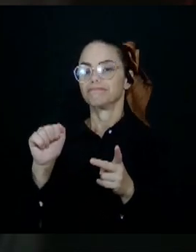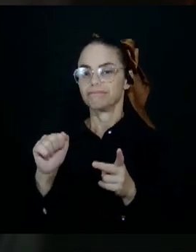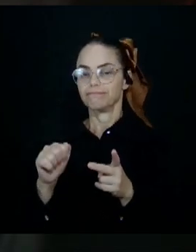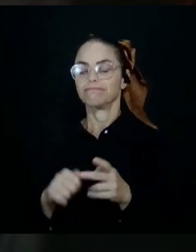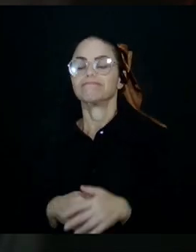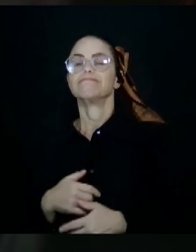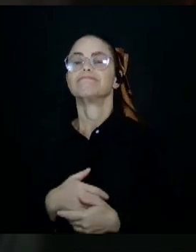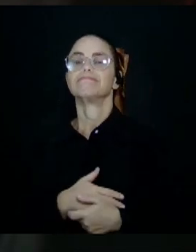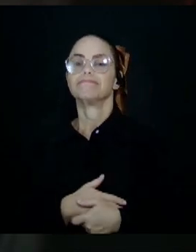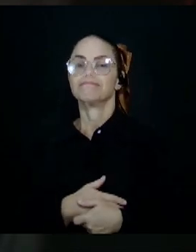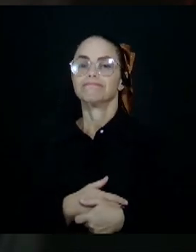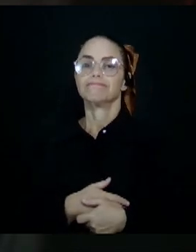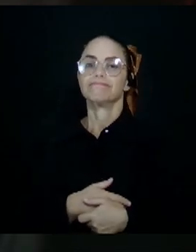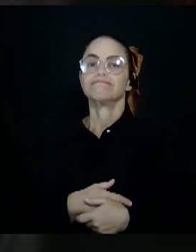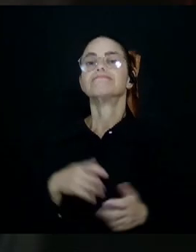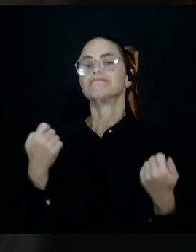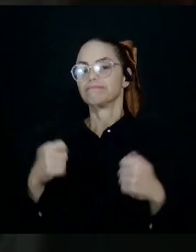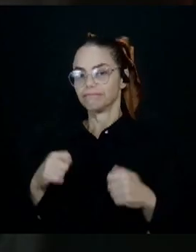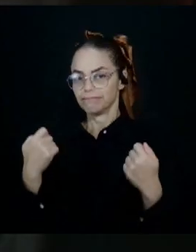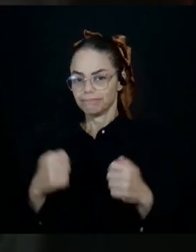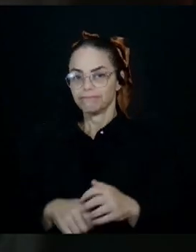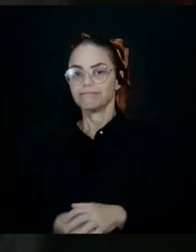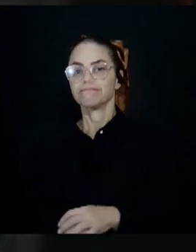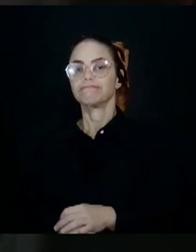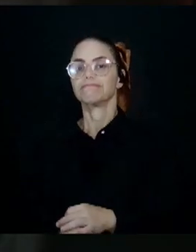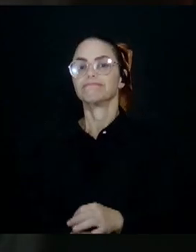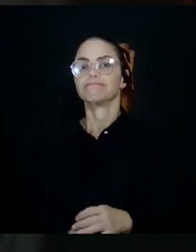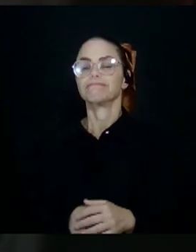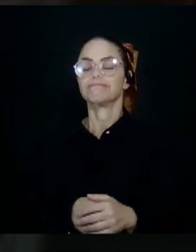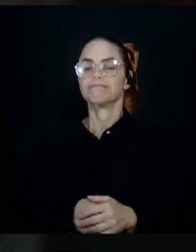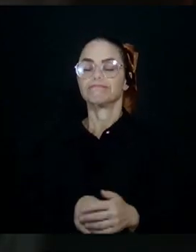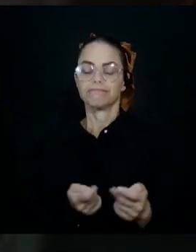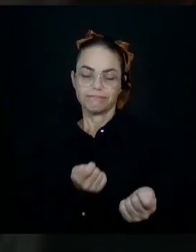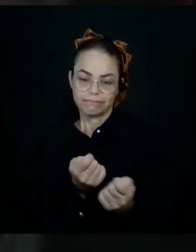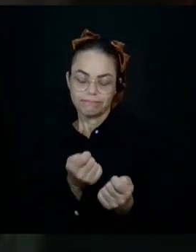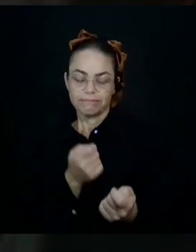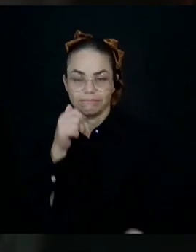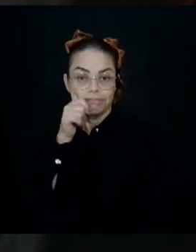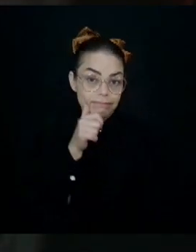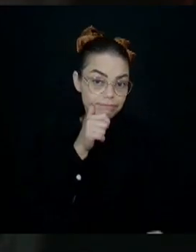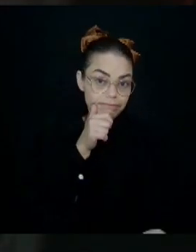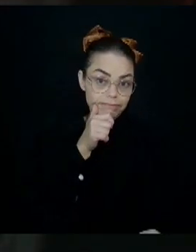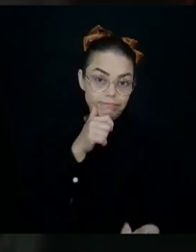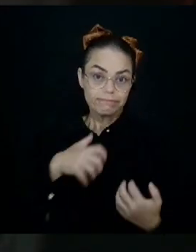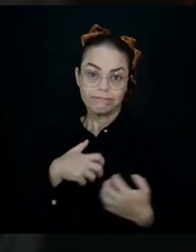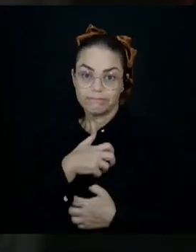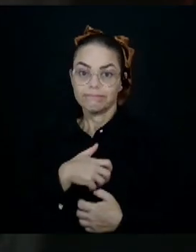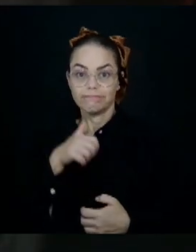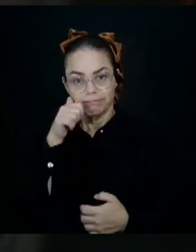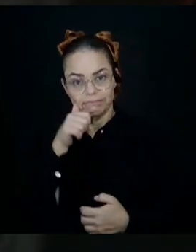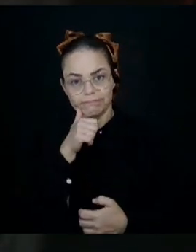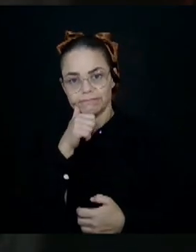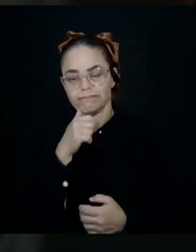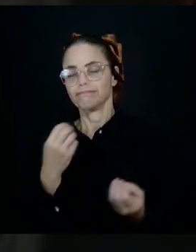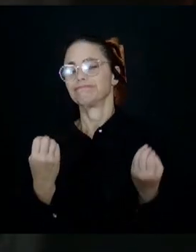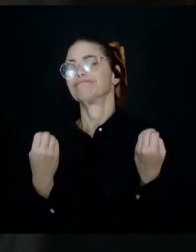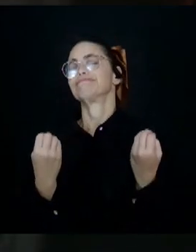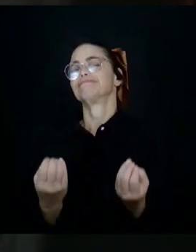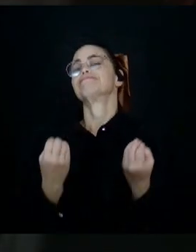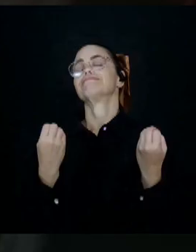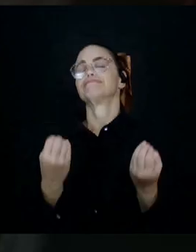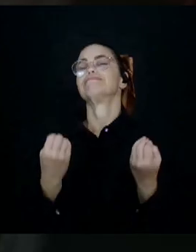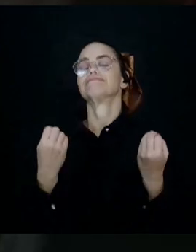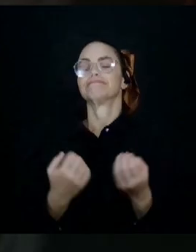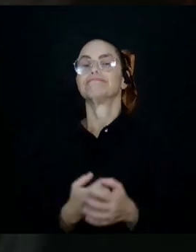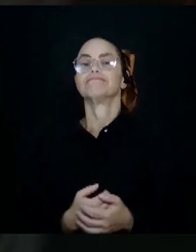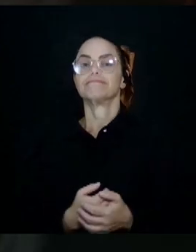gente precisa se autorregular. A mulher que incomoda outra mulher, mas como assim? É. A gente está falando da